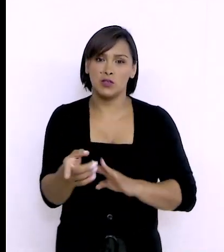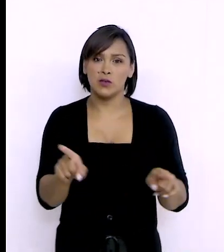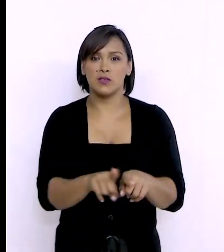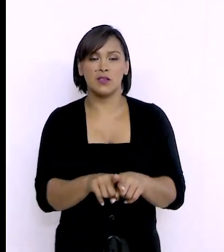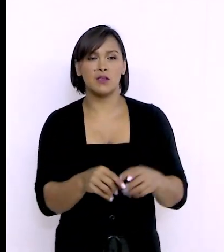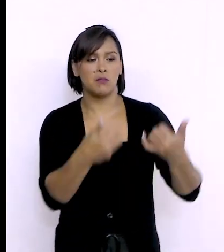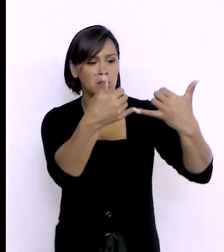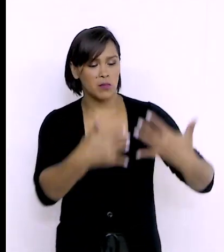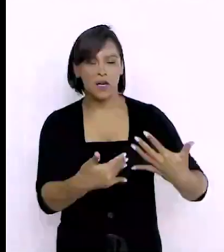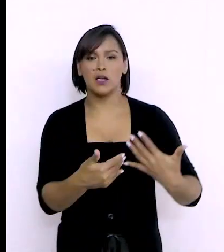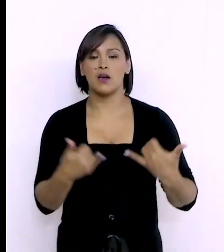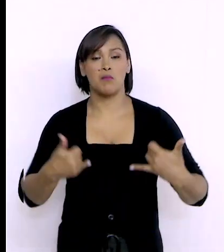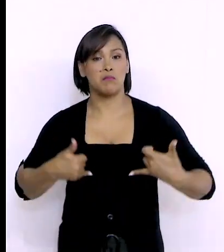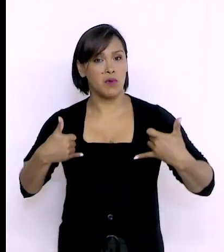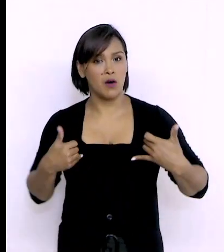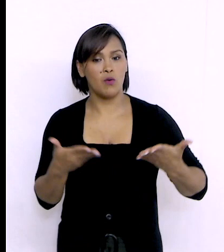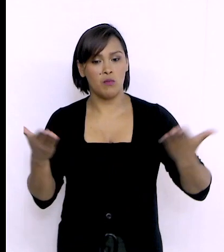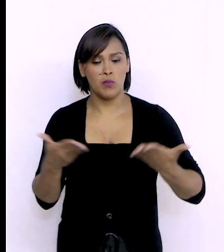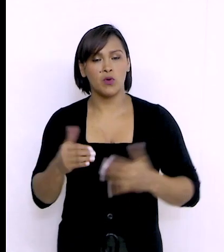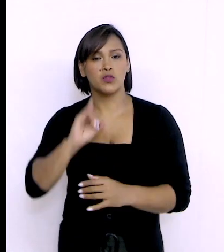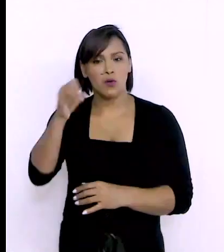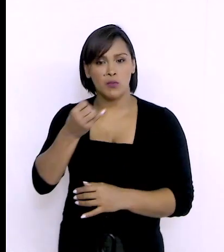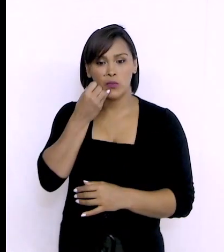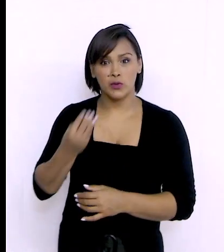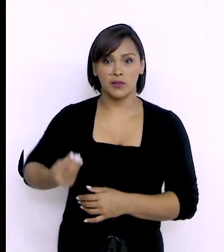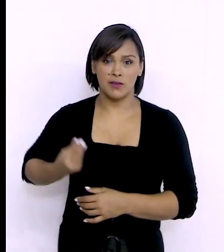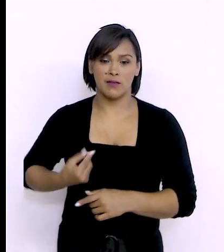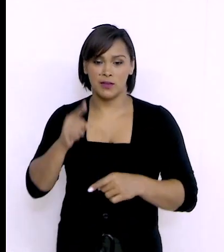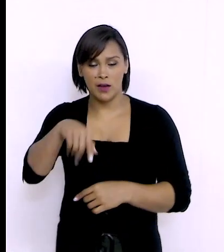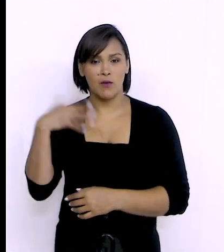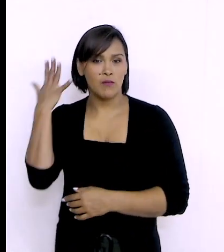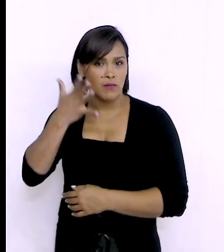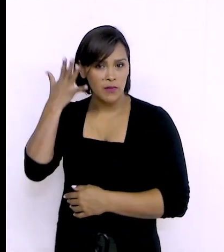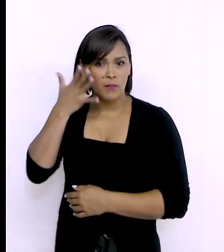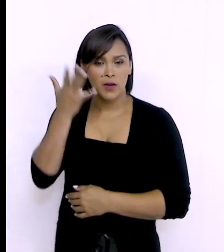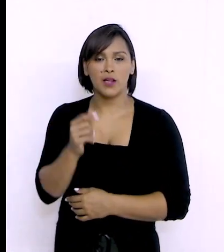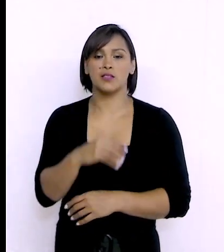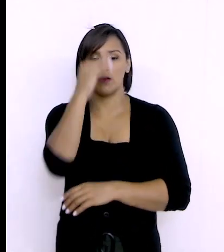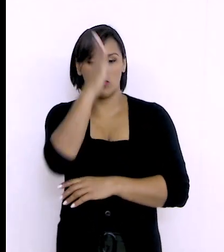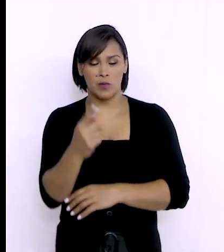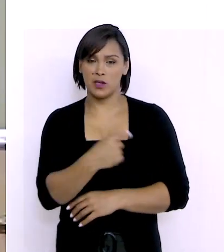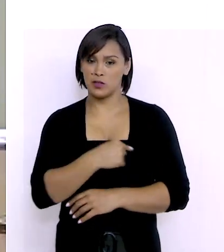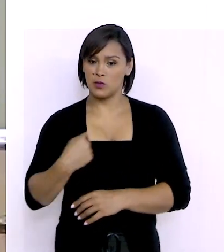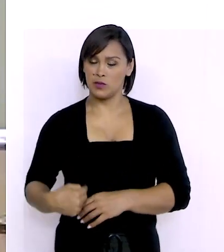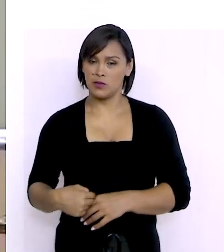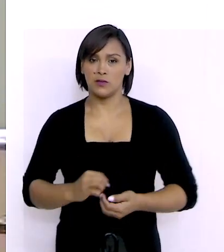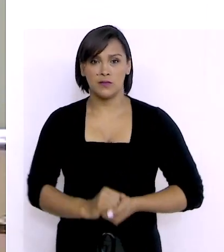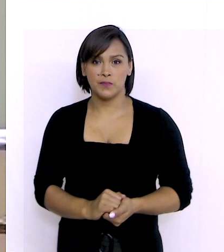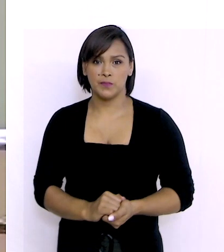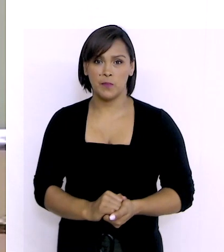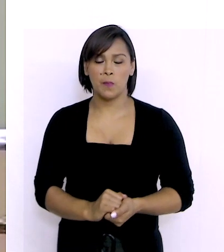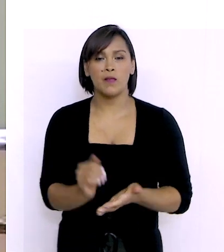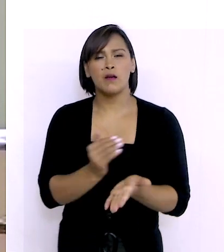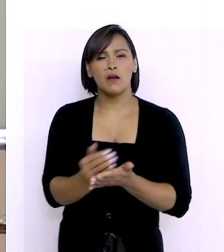mim um prazer e uma honra ter essa oportunidade de ter essa conversa sobre o relacionamento entre o Brasil e a China. Eu